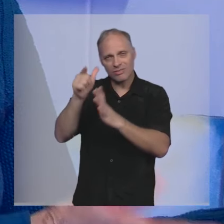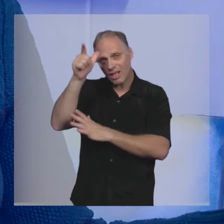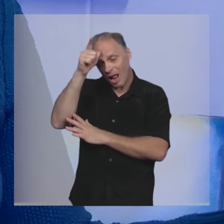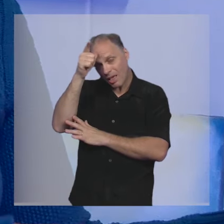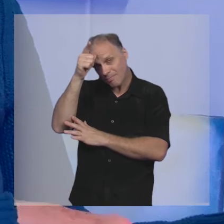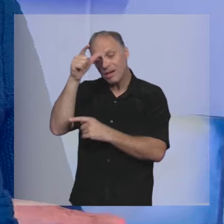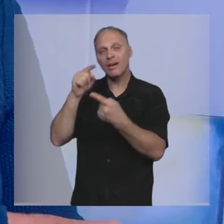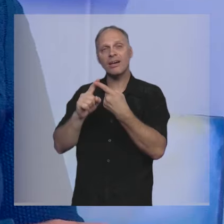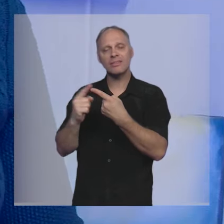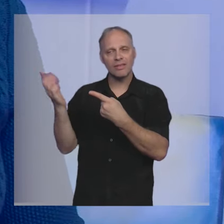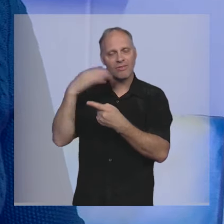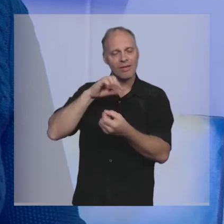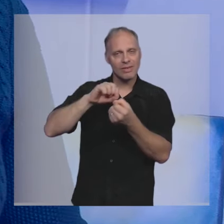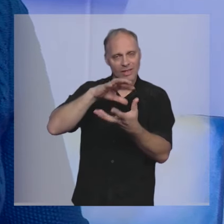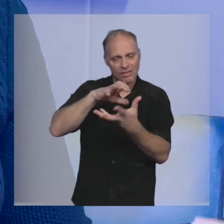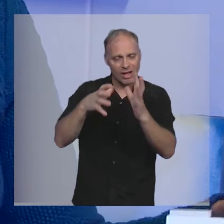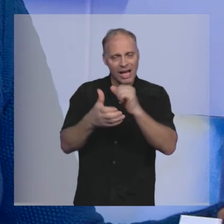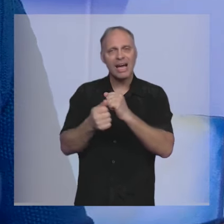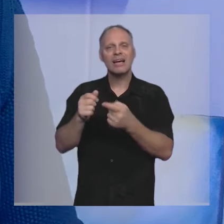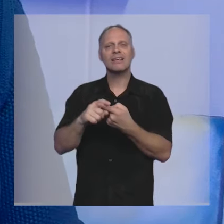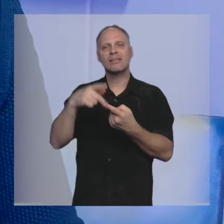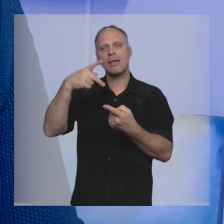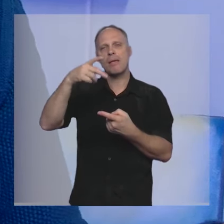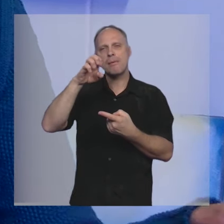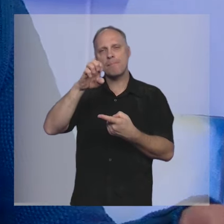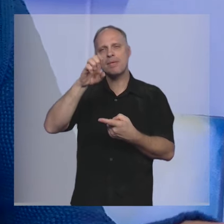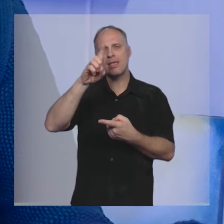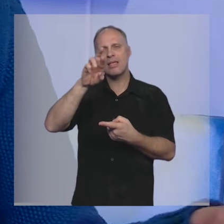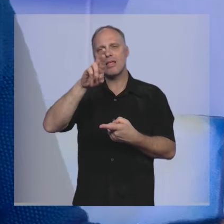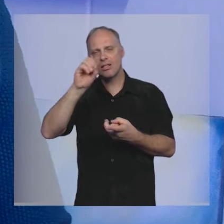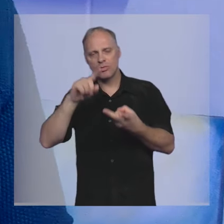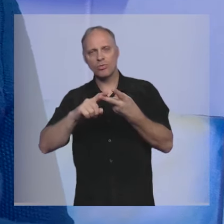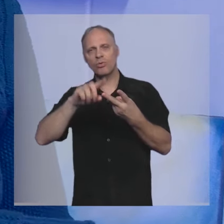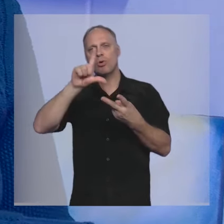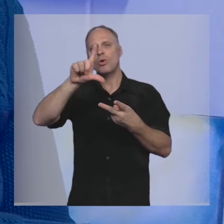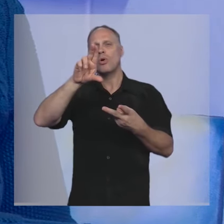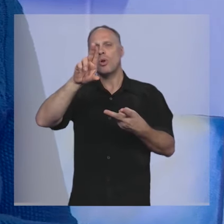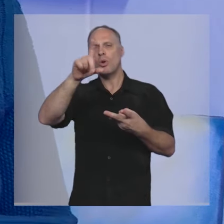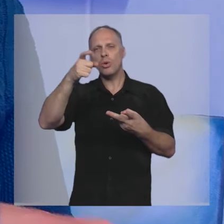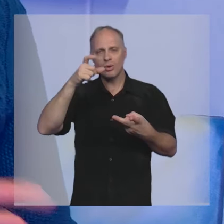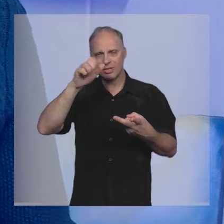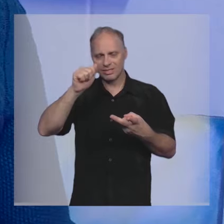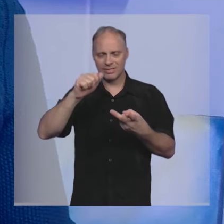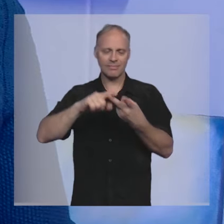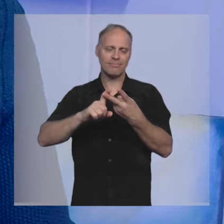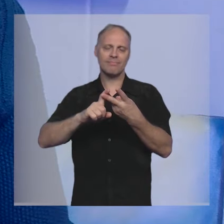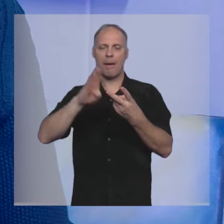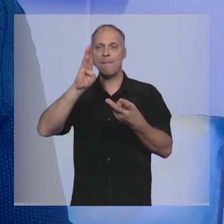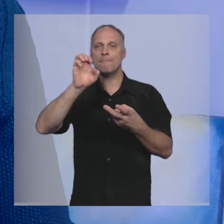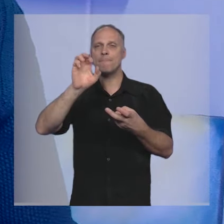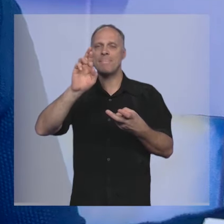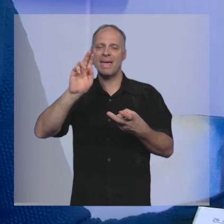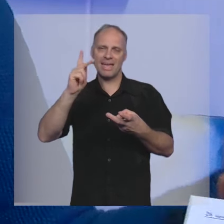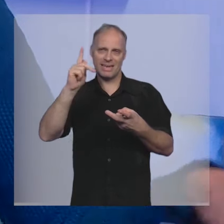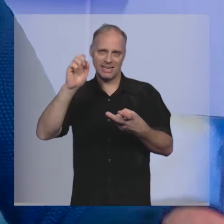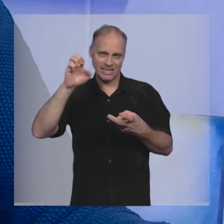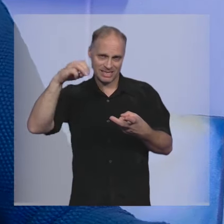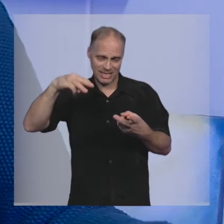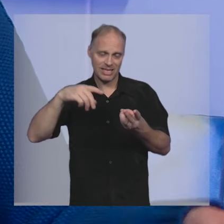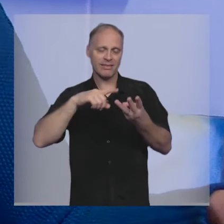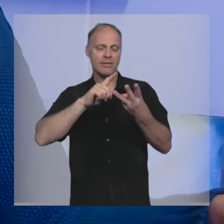os alemães, o Pedro Weingärtner e outros, o Lutzenberg, que é o pai daquele que foi ecologista,